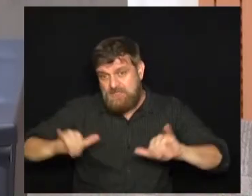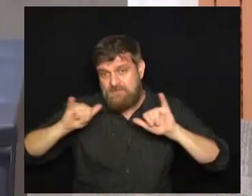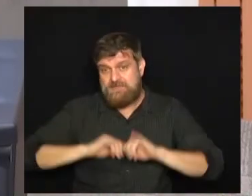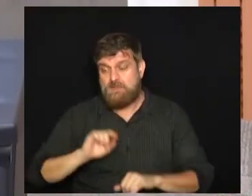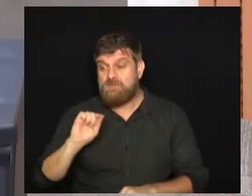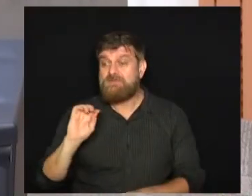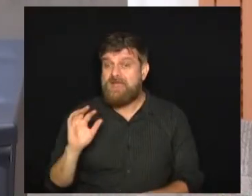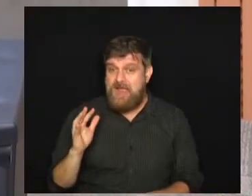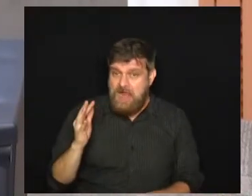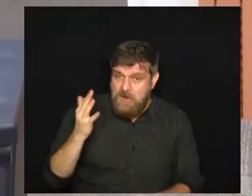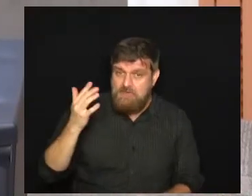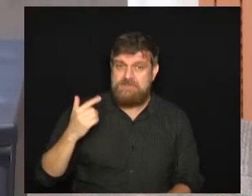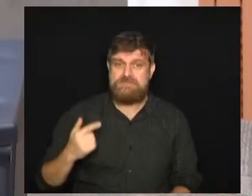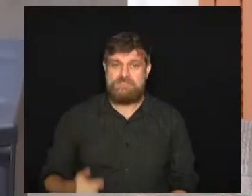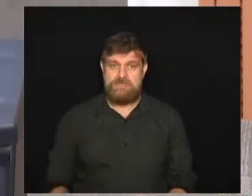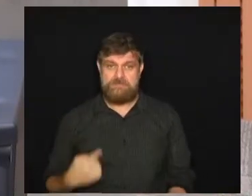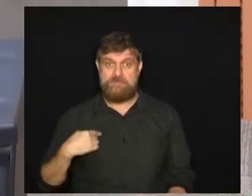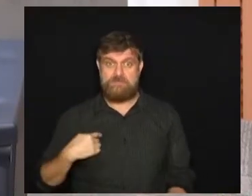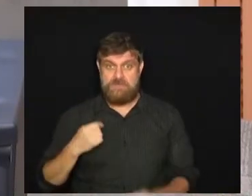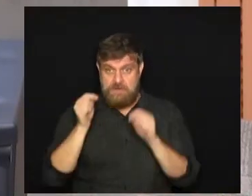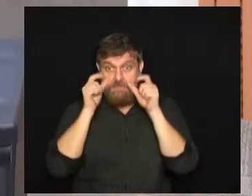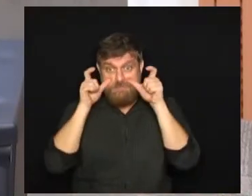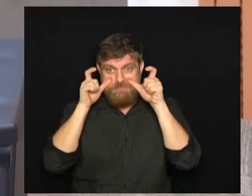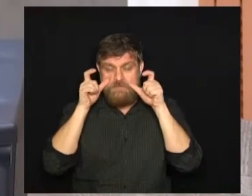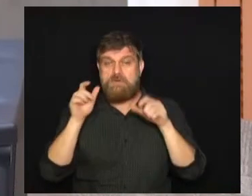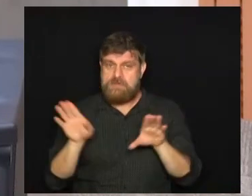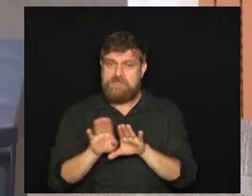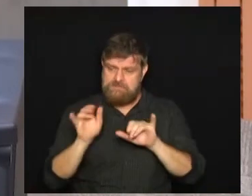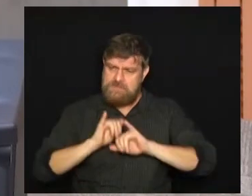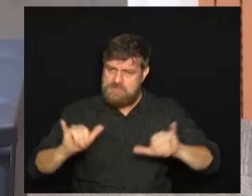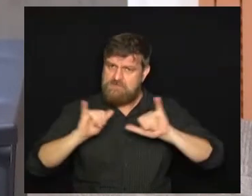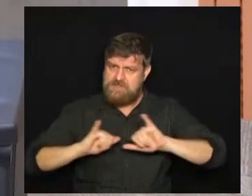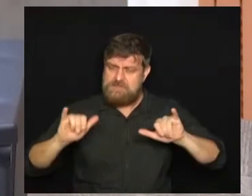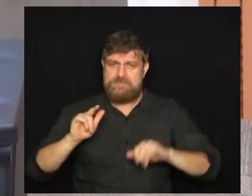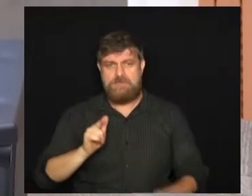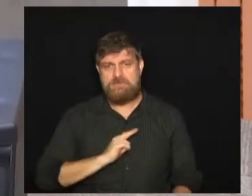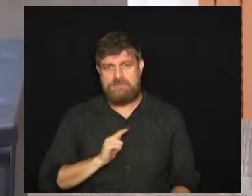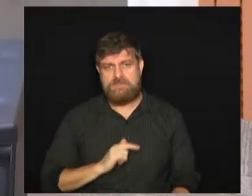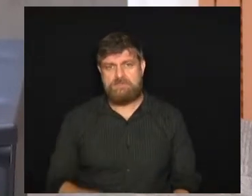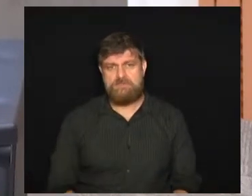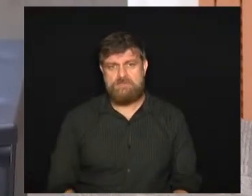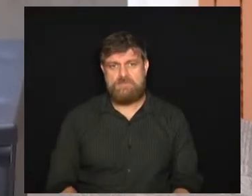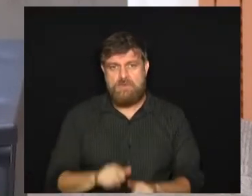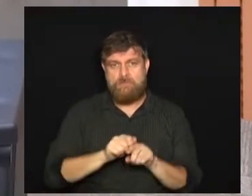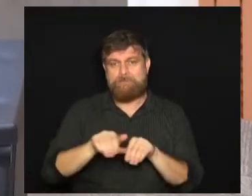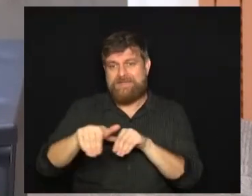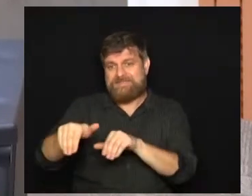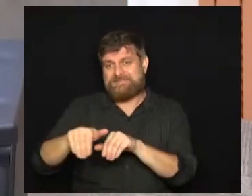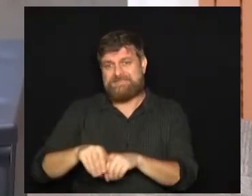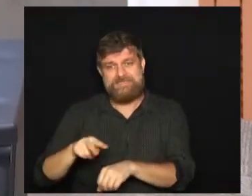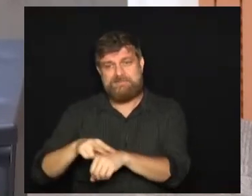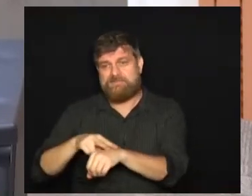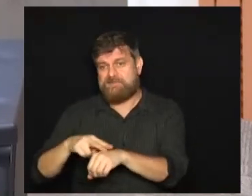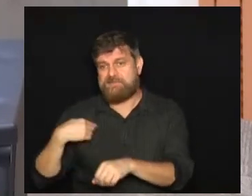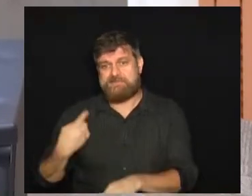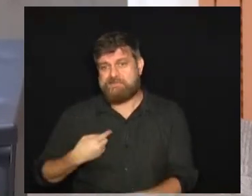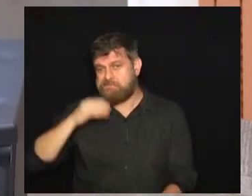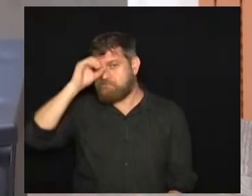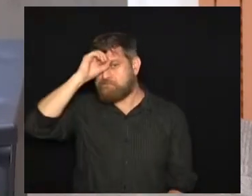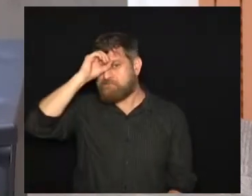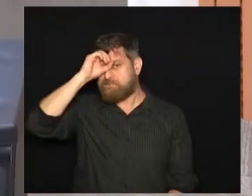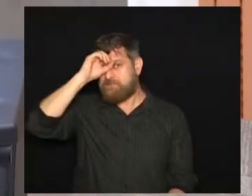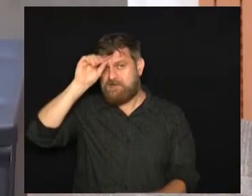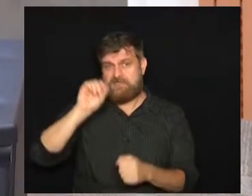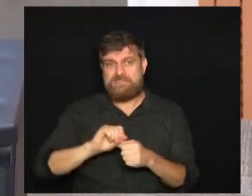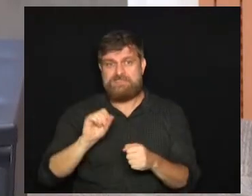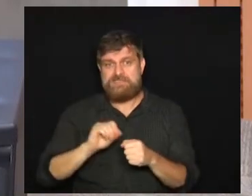viu bastante, ouviu, estava bem divulgado, né? Sim. Mas do Setembro Verde a gente acabou fazendo